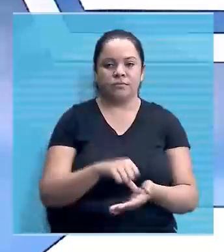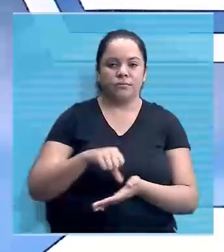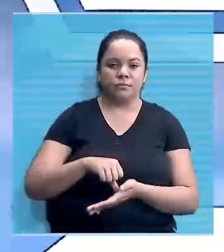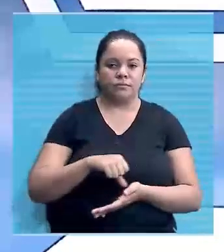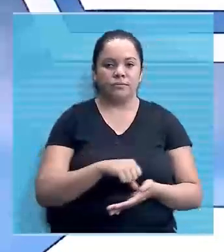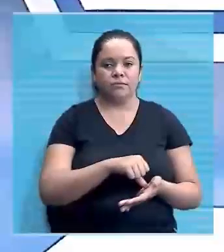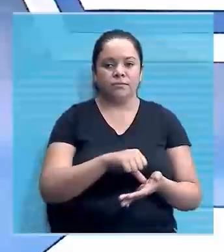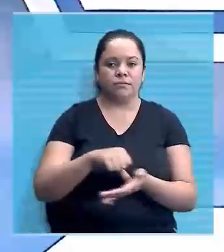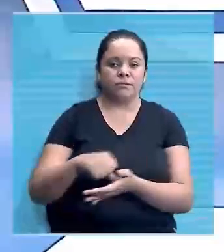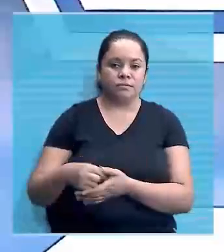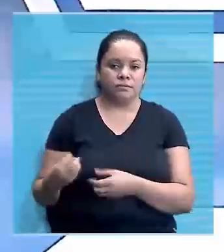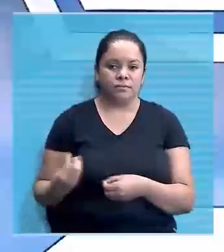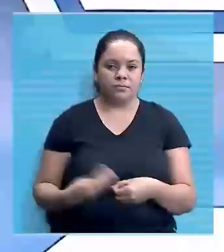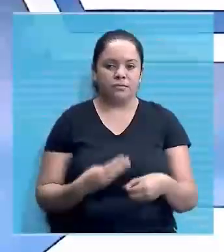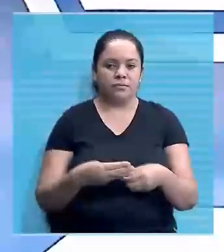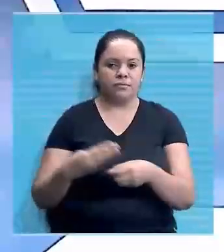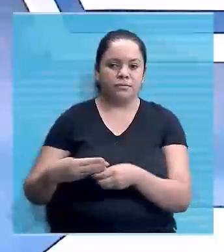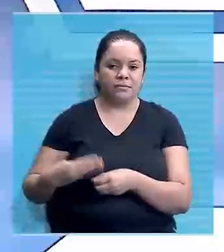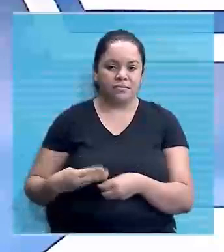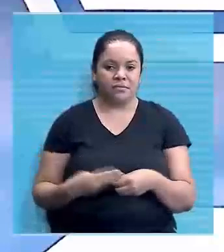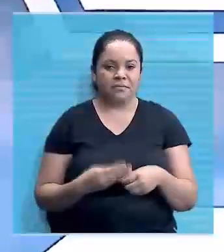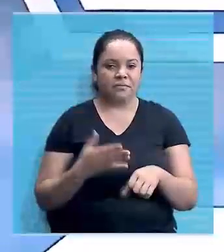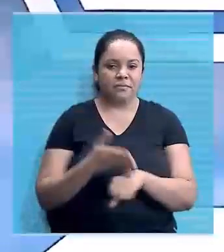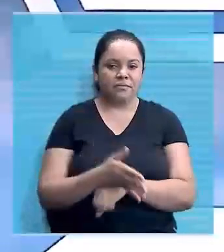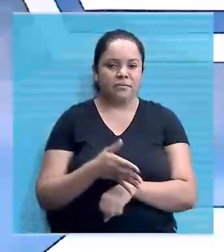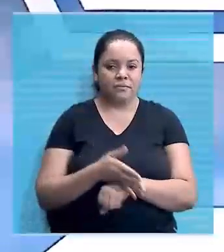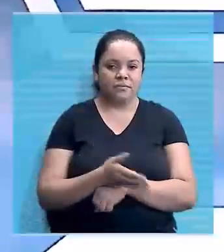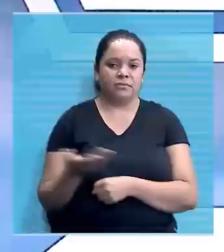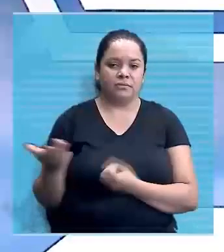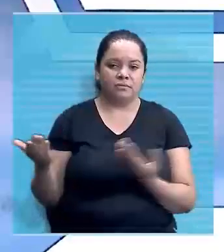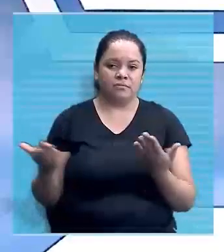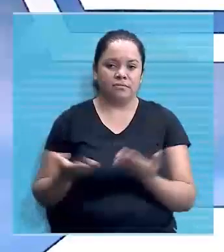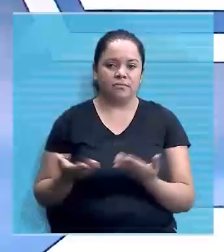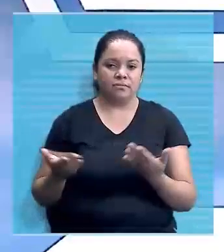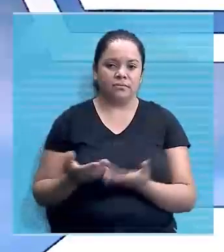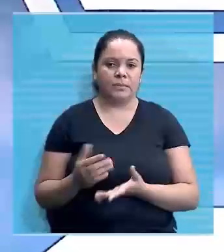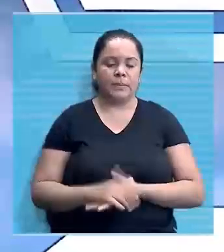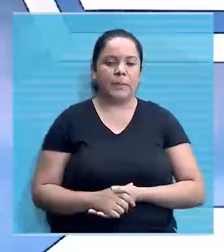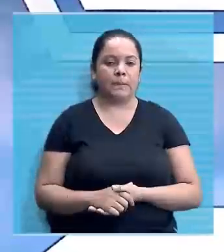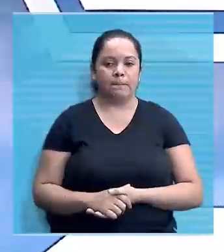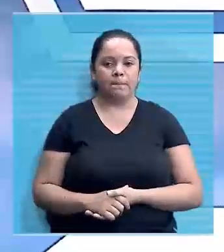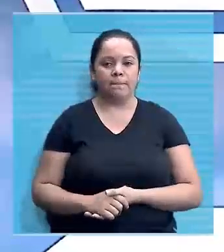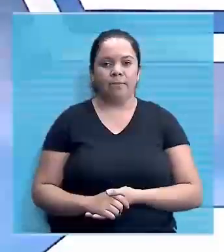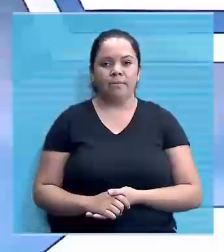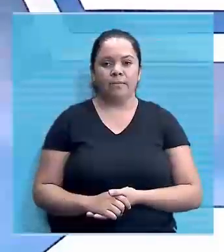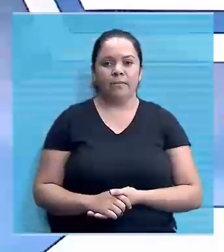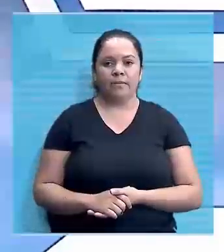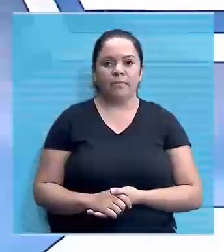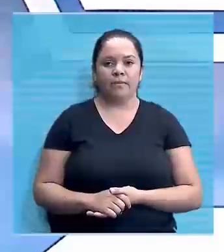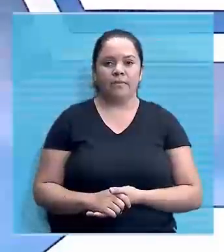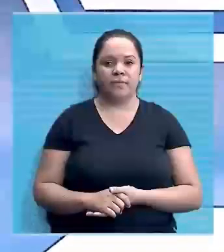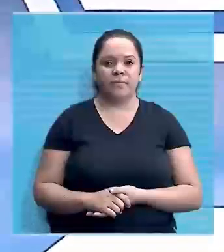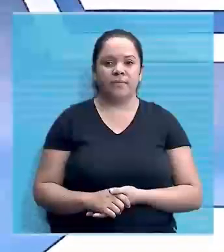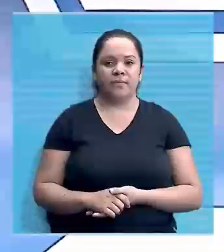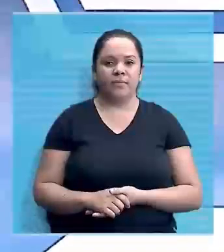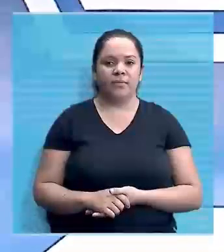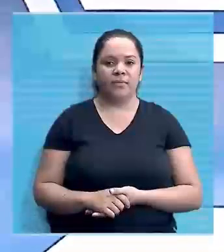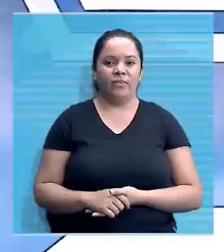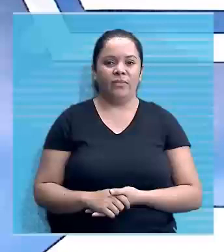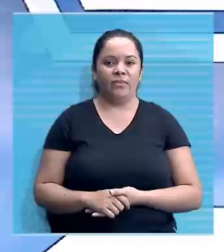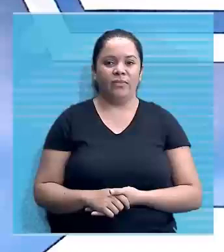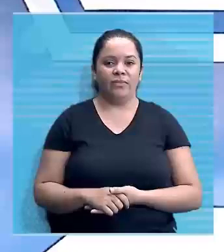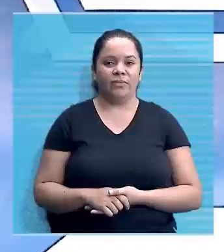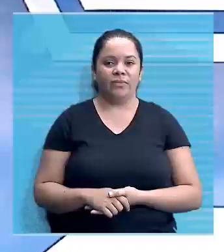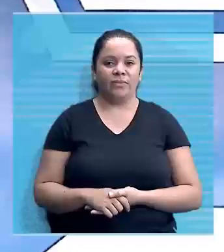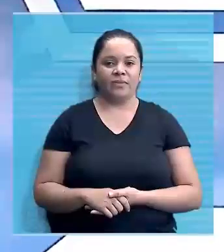São Francisco do Piauí 5 São Francisco do Piauí 6 além do Polo de São João